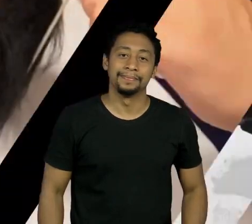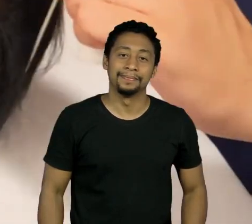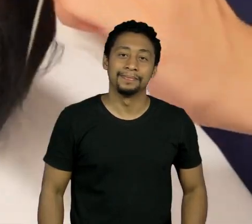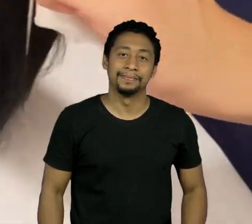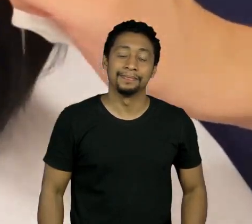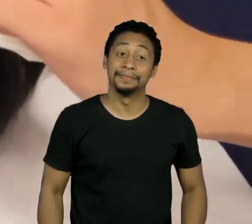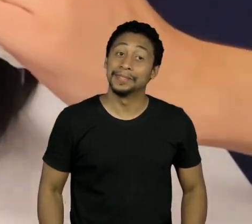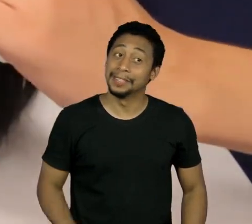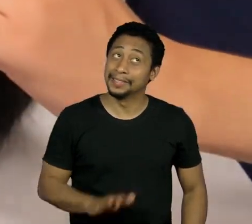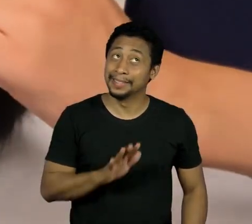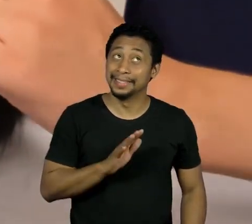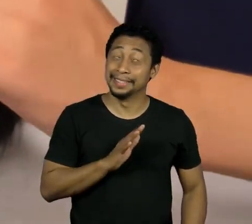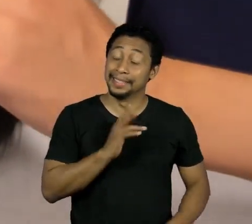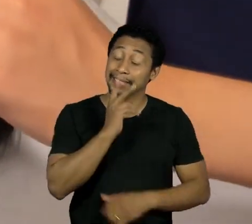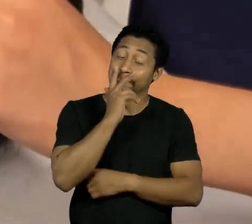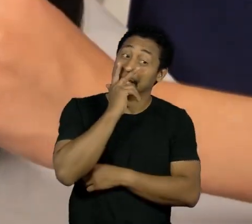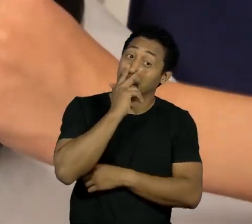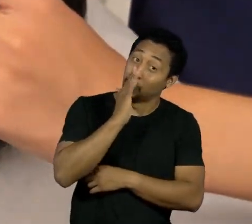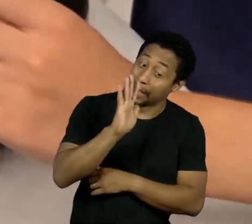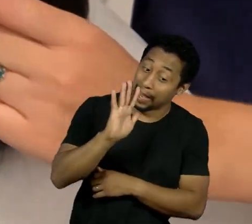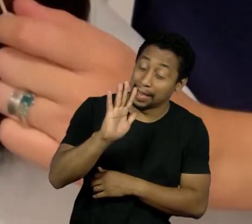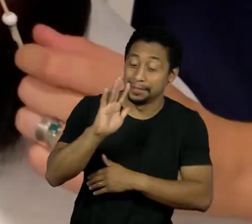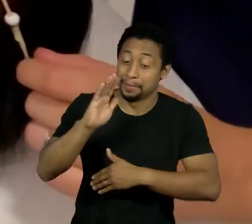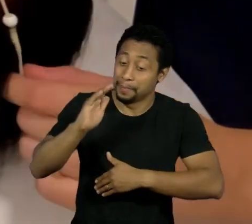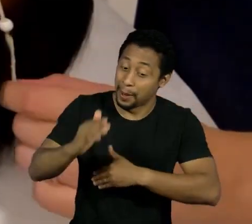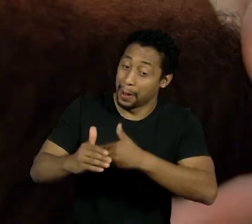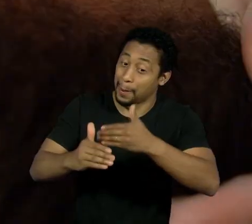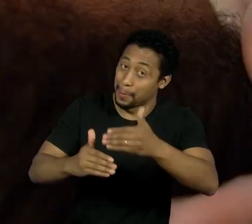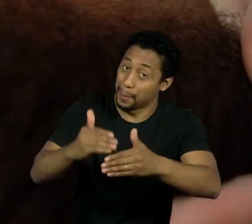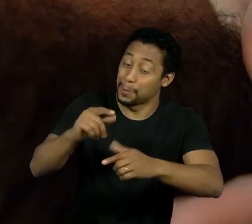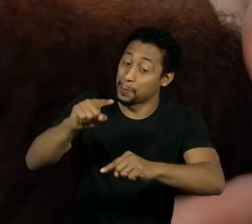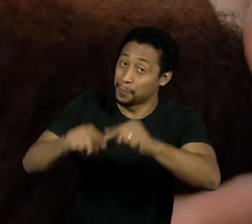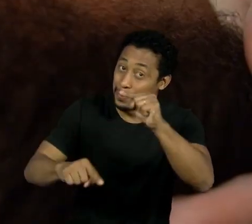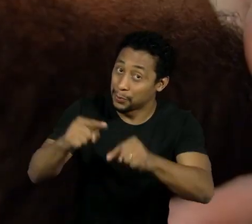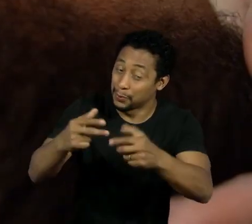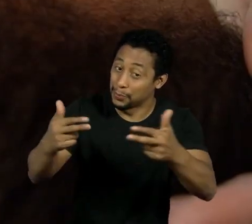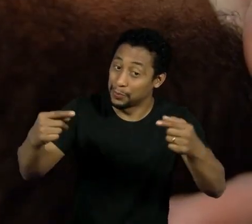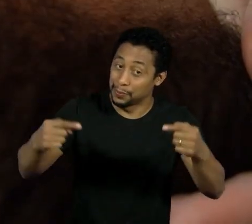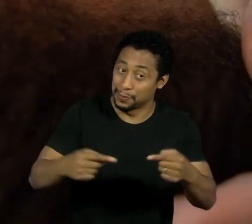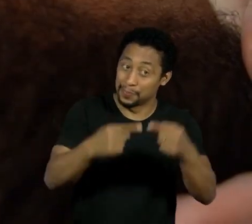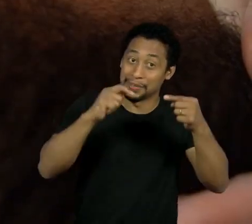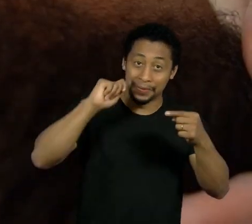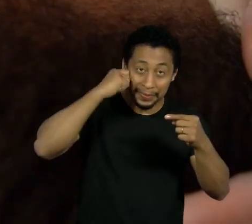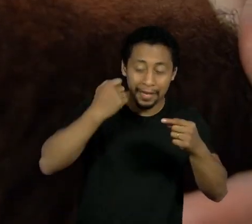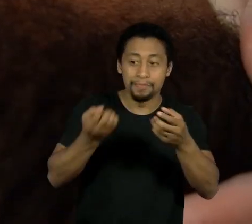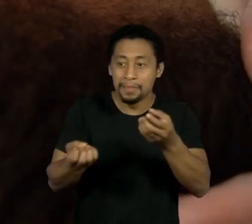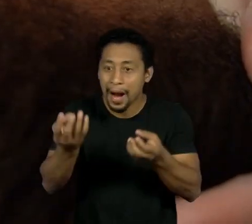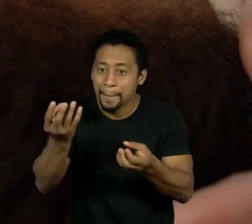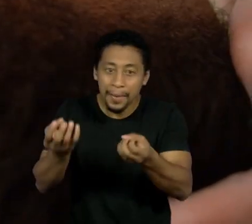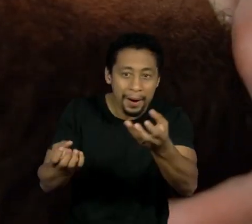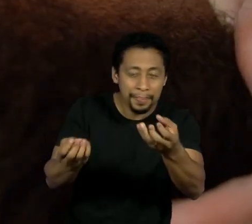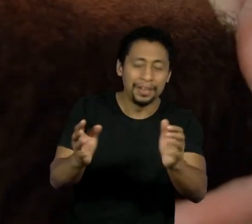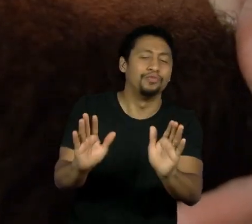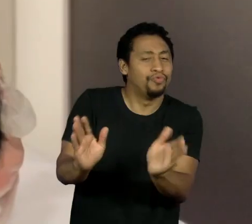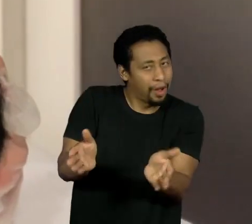Eu acho que a gente está avançando, né, nessa produção de produtos direcionados para o nosso tipo de pele, para pele